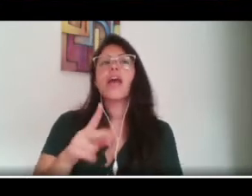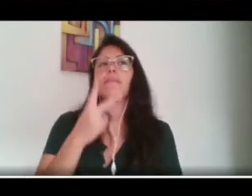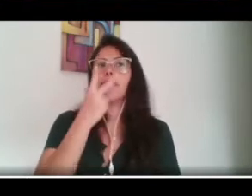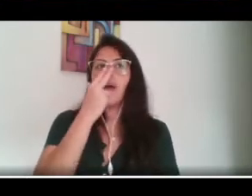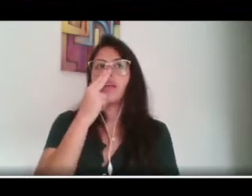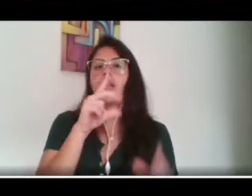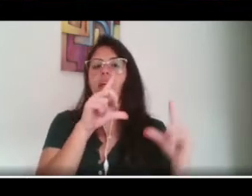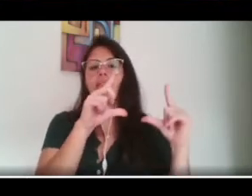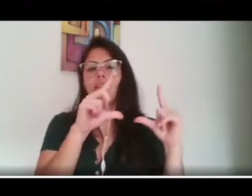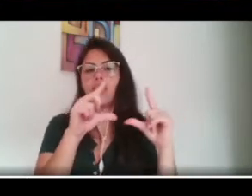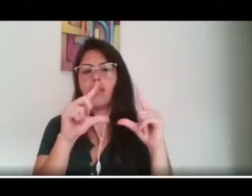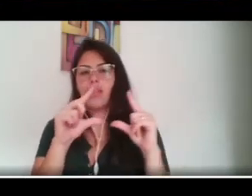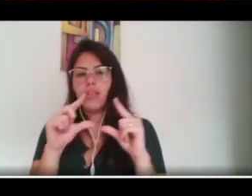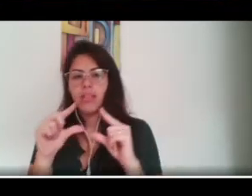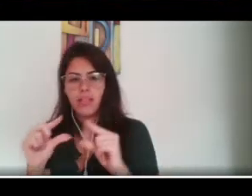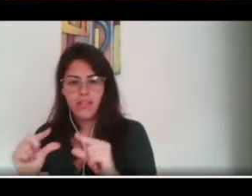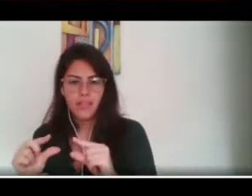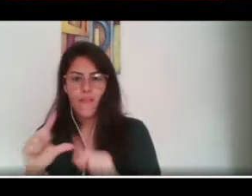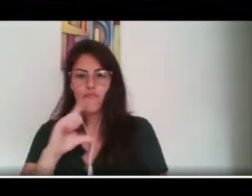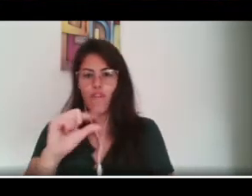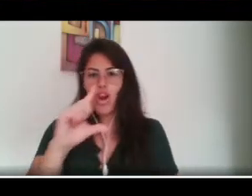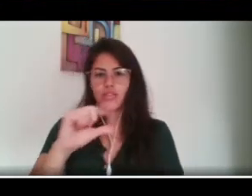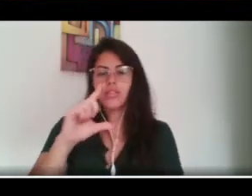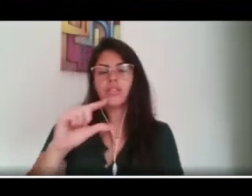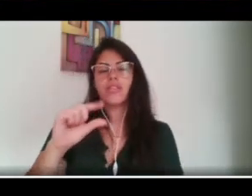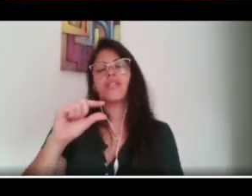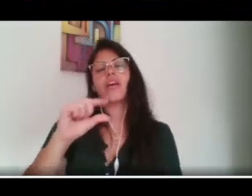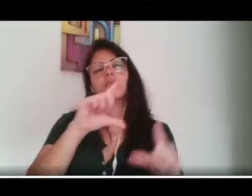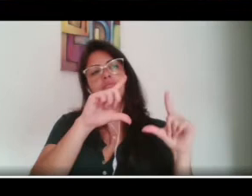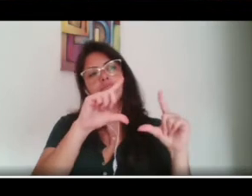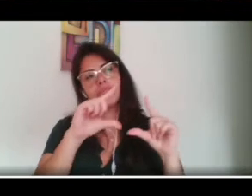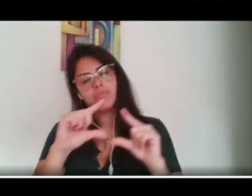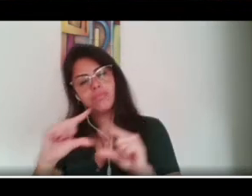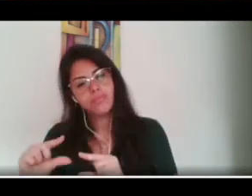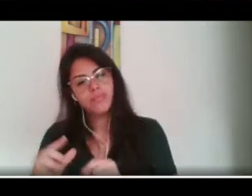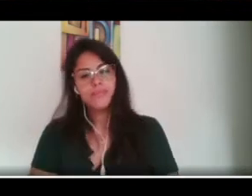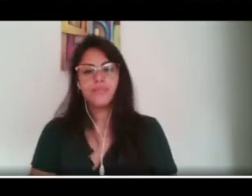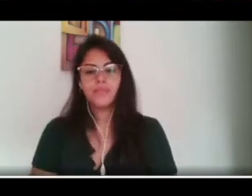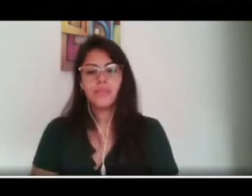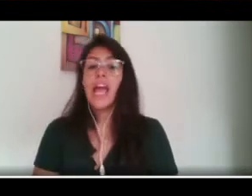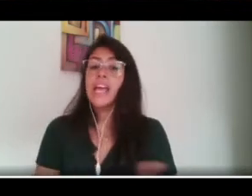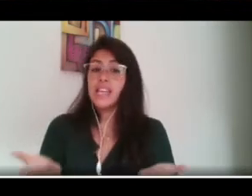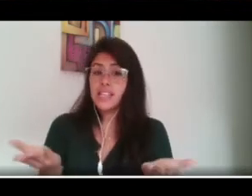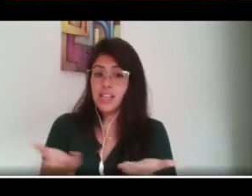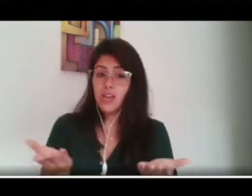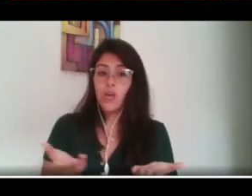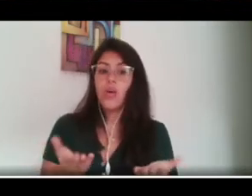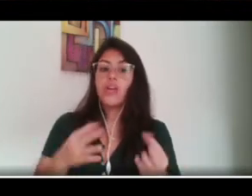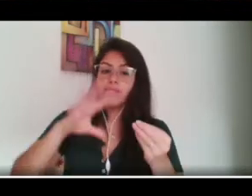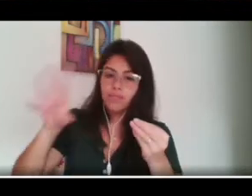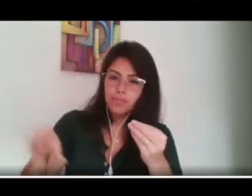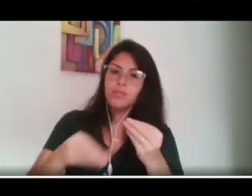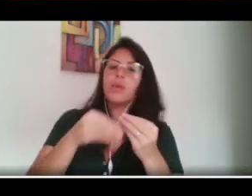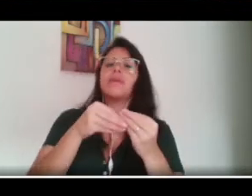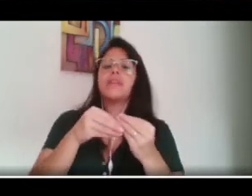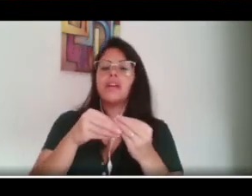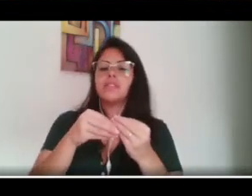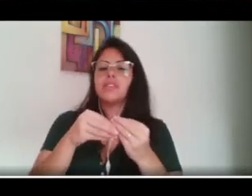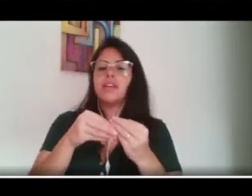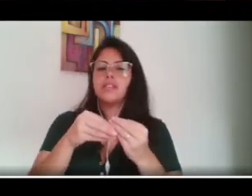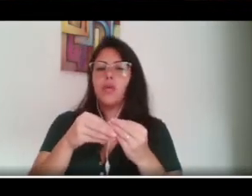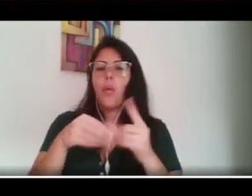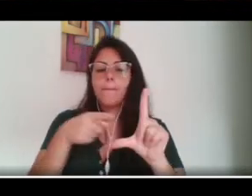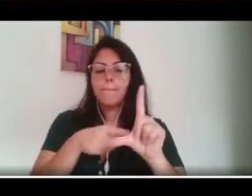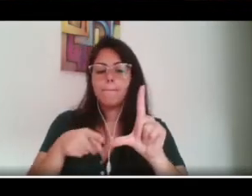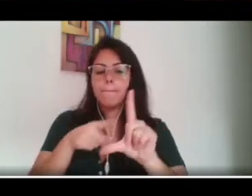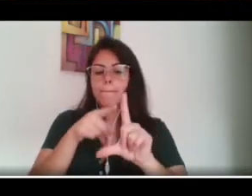a componente perpendicular à velocidade, a componente da